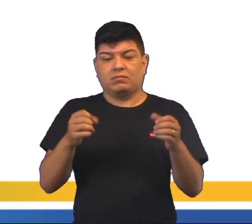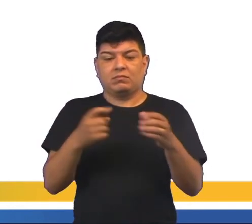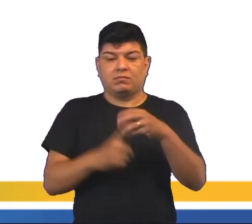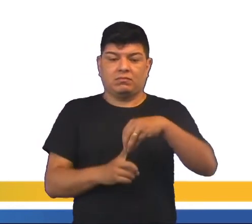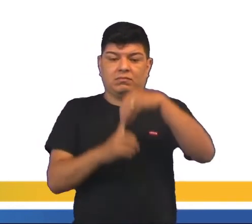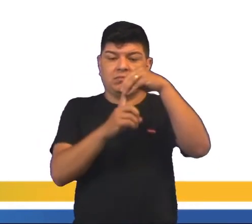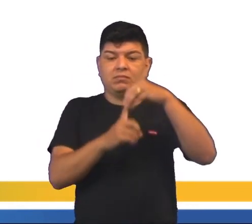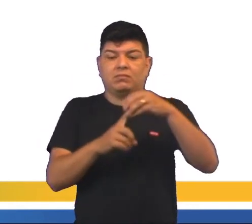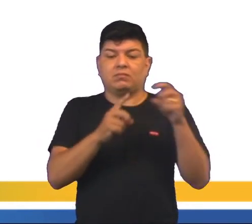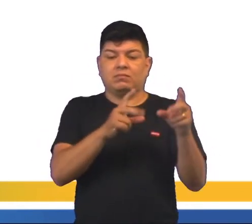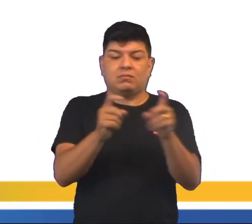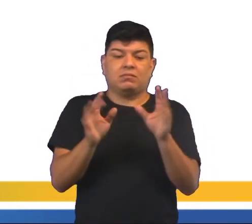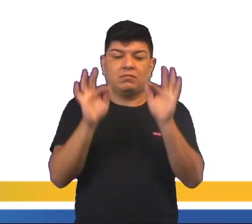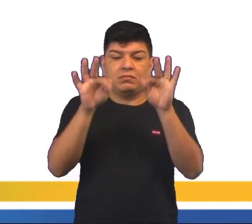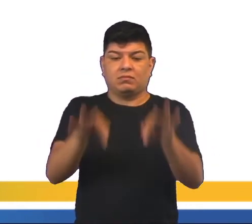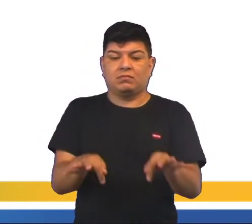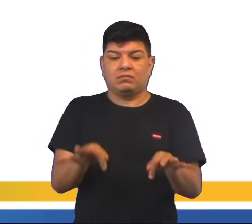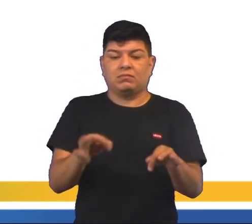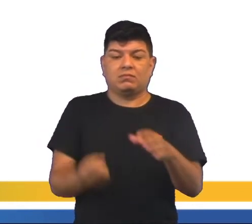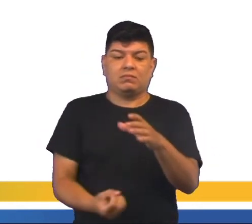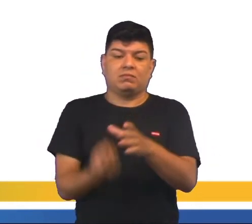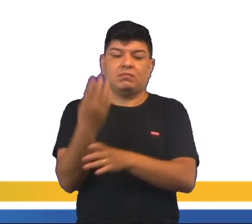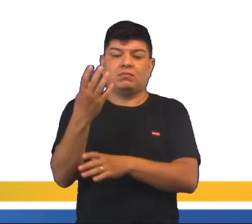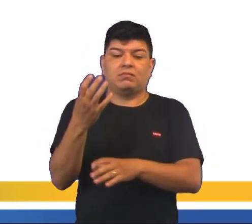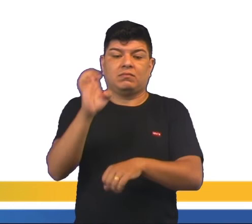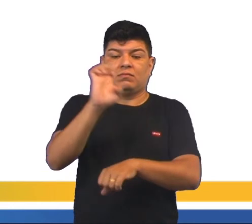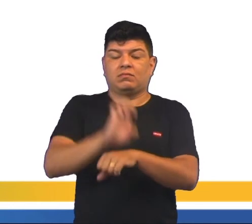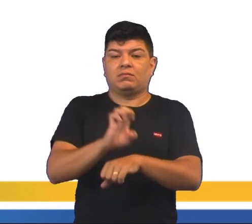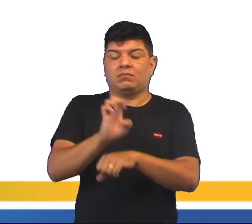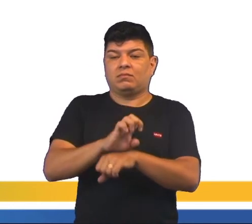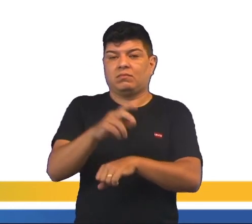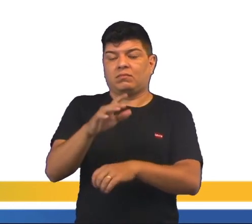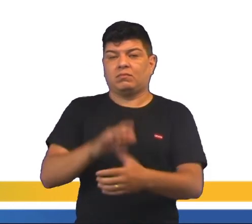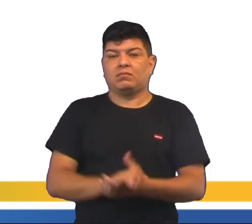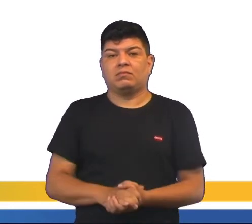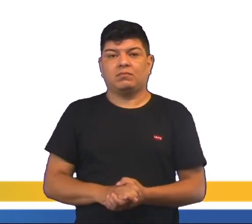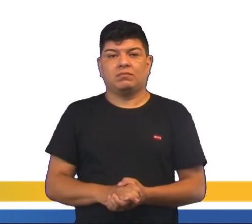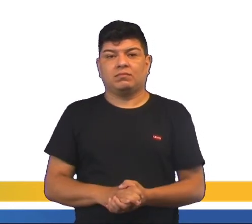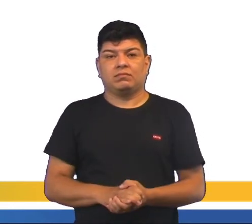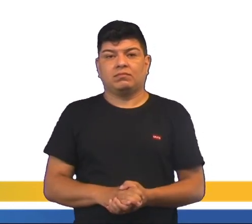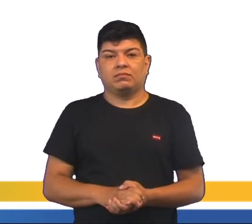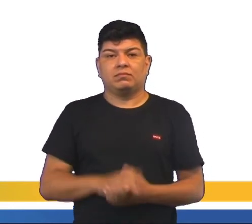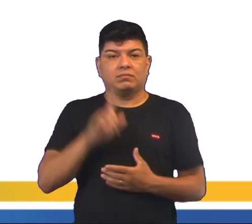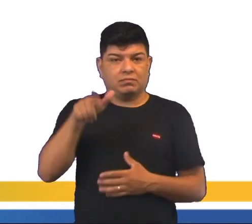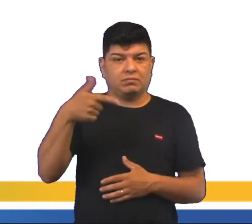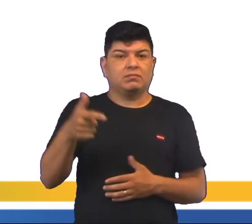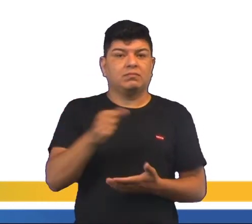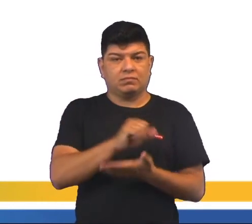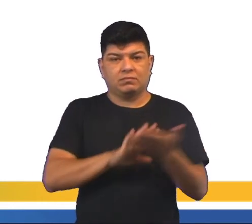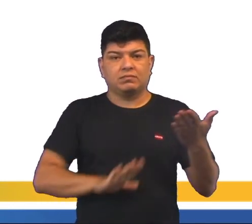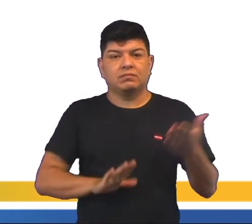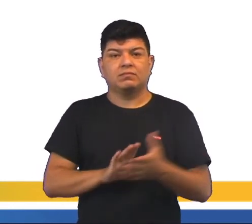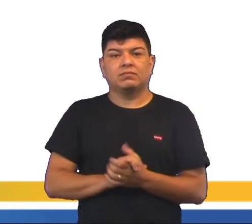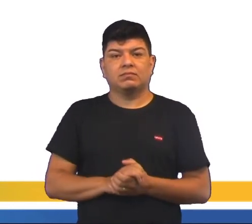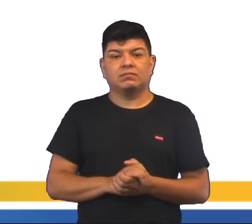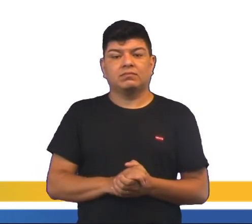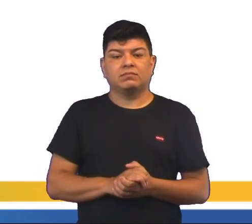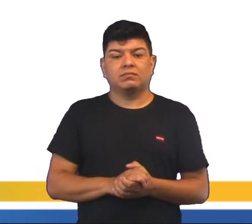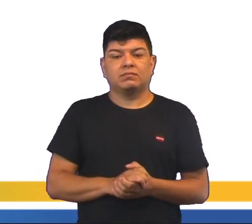o mercado interno com a finalidade de formação de fortes estados nacionais. Vamos para mais uma questão.